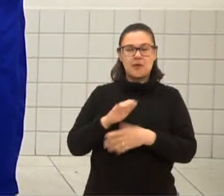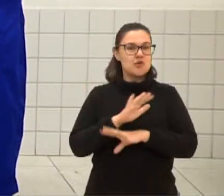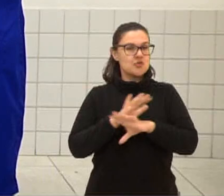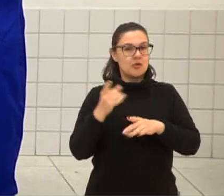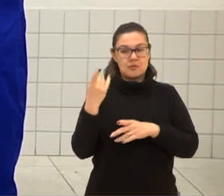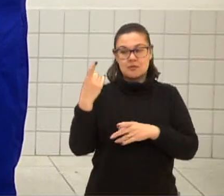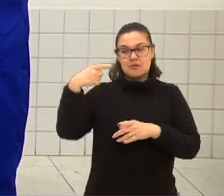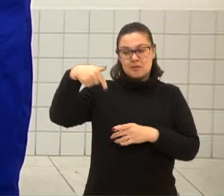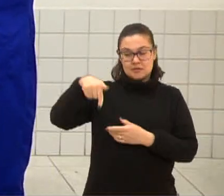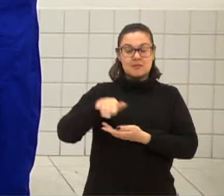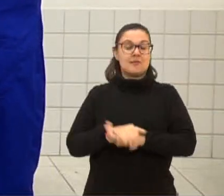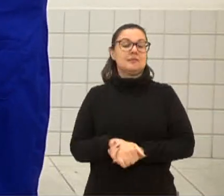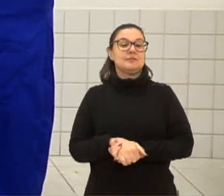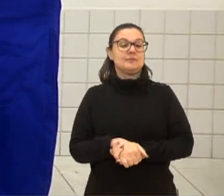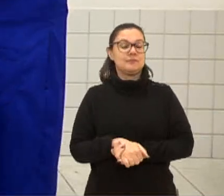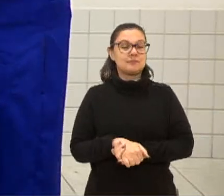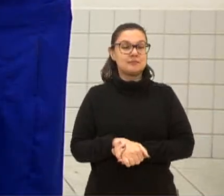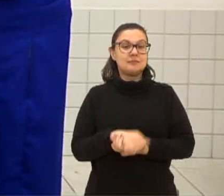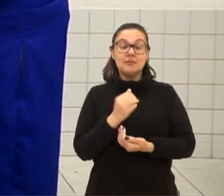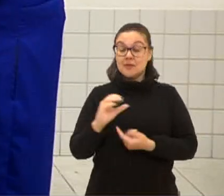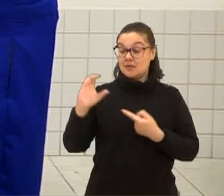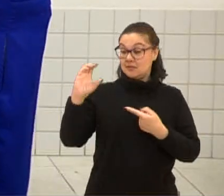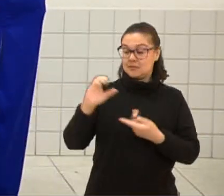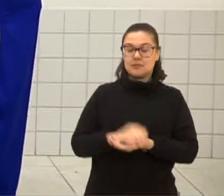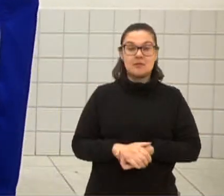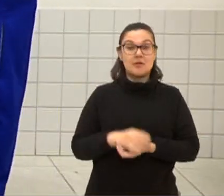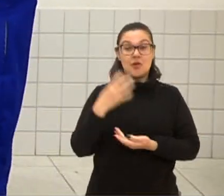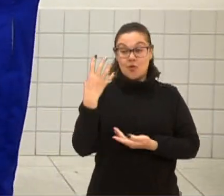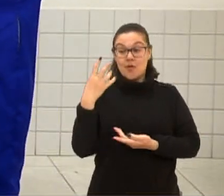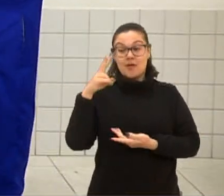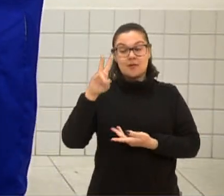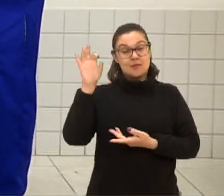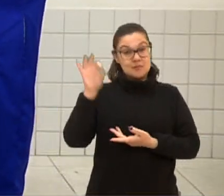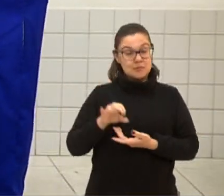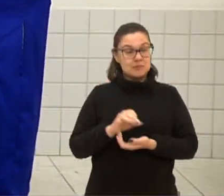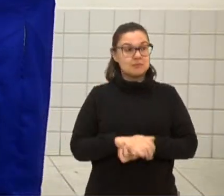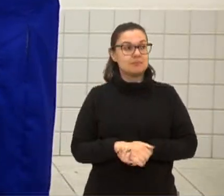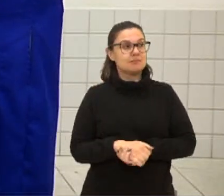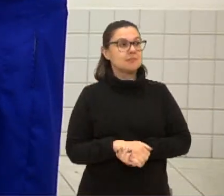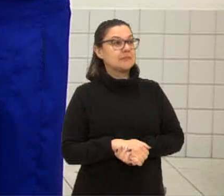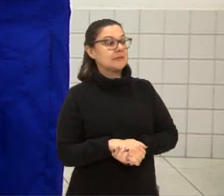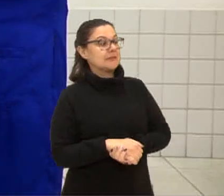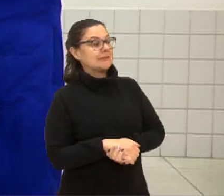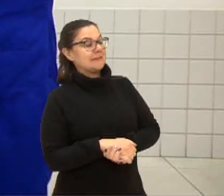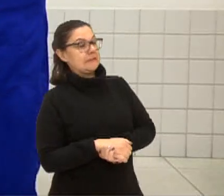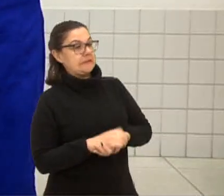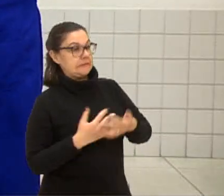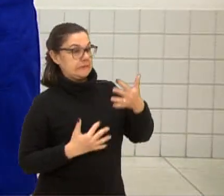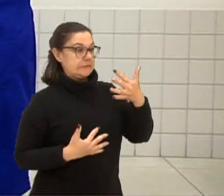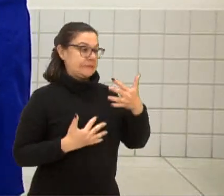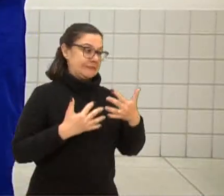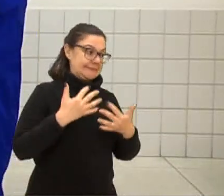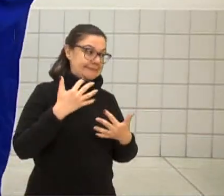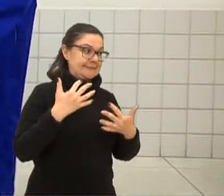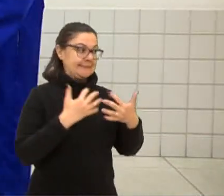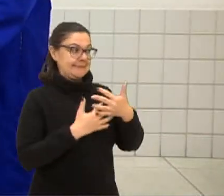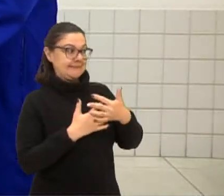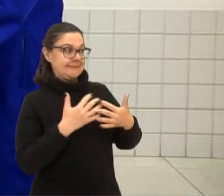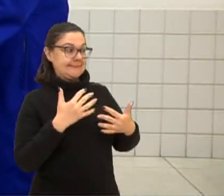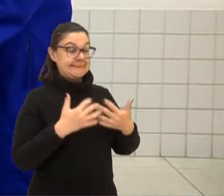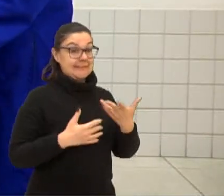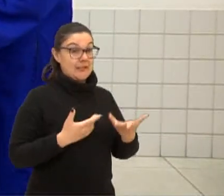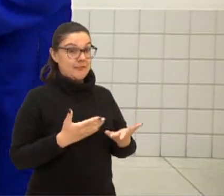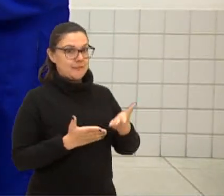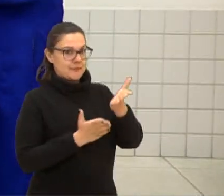apenas 17%. E letra C, 42%. E ficou meio dividido,